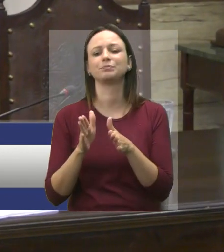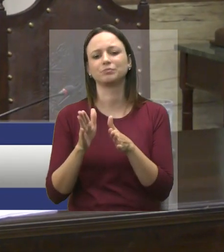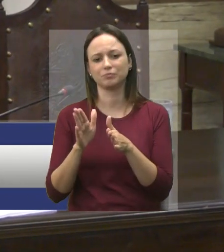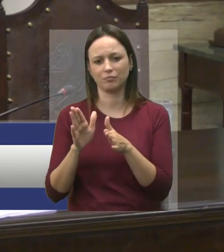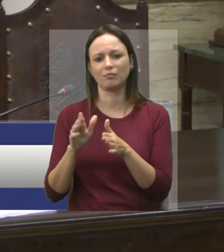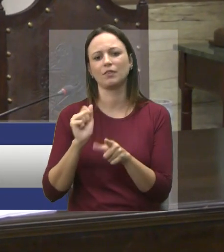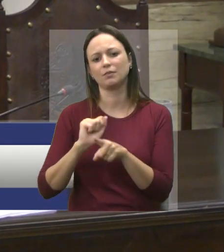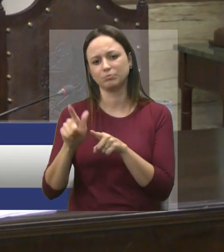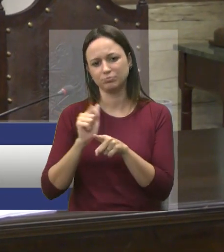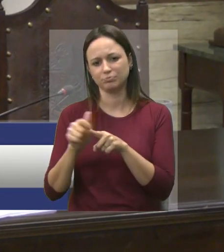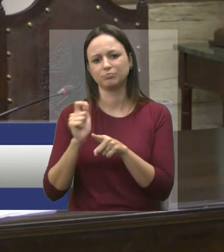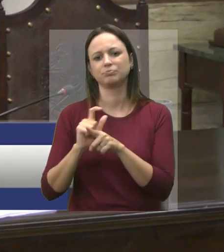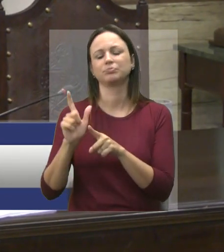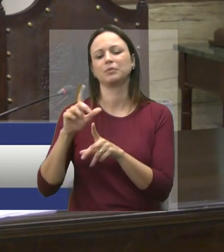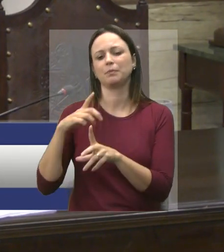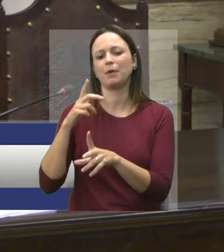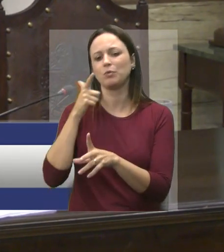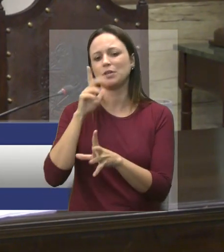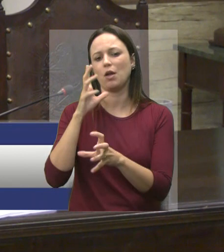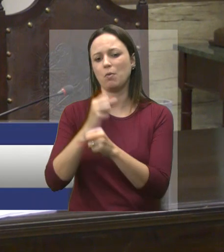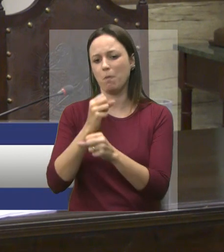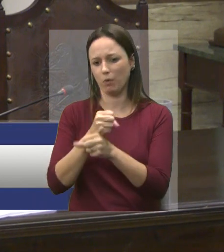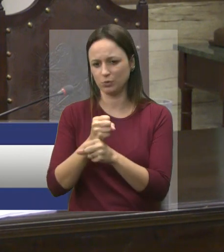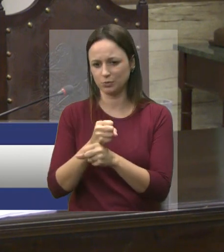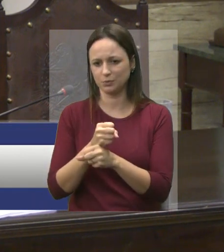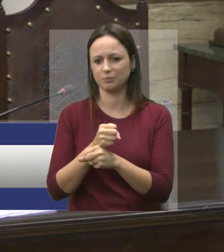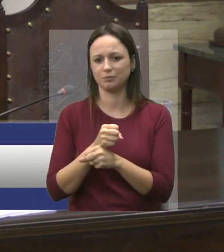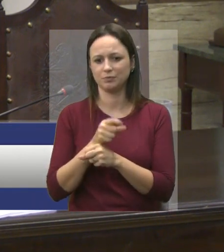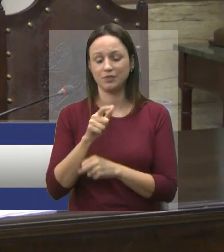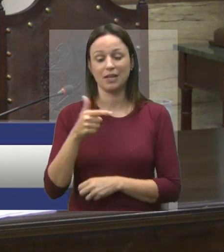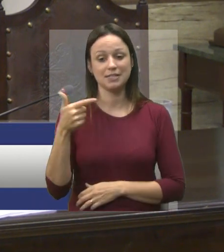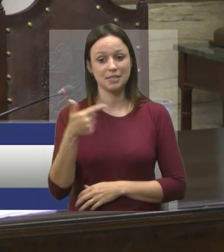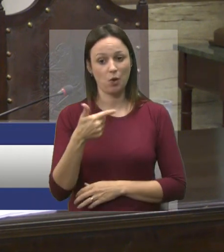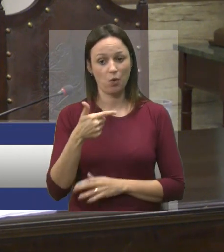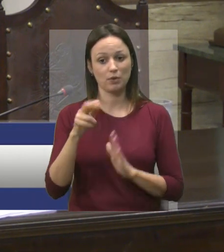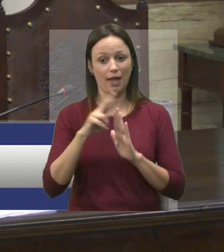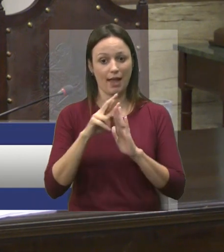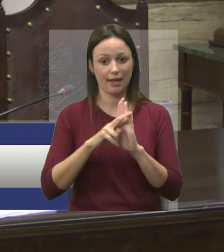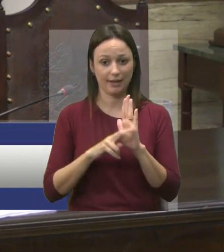para atingir os pontos. Certo? Então, essa é a segunda regra